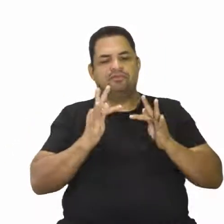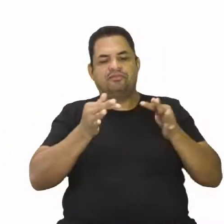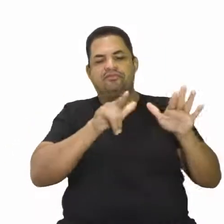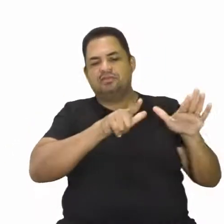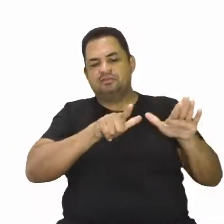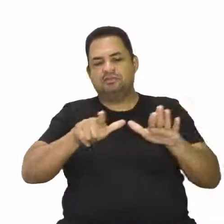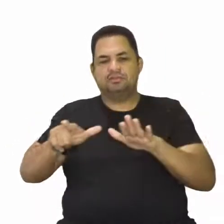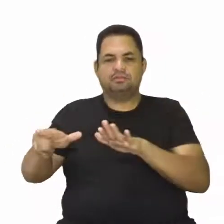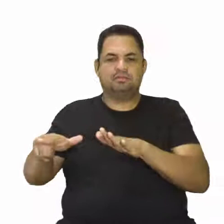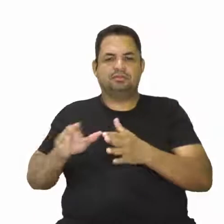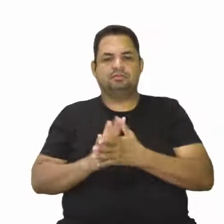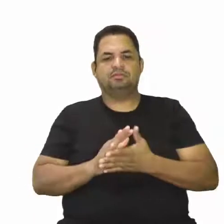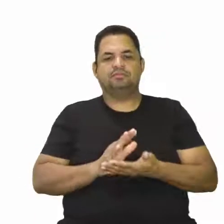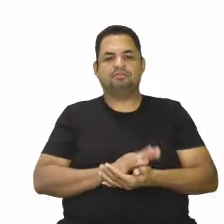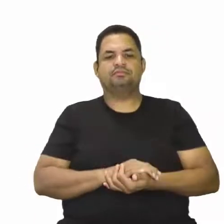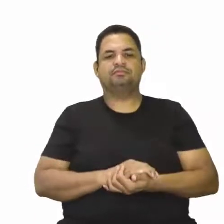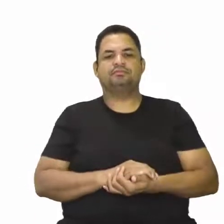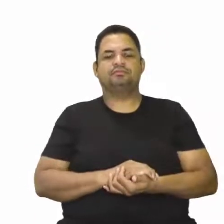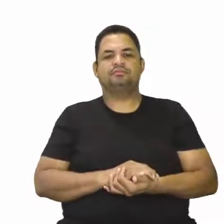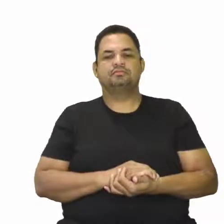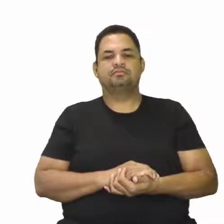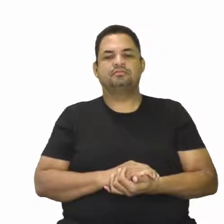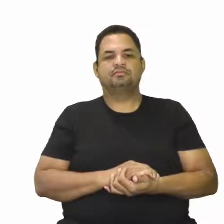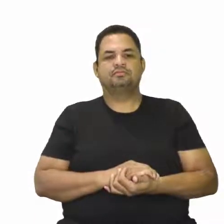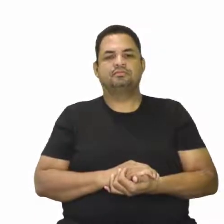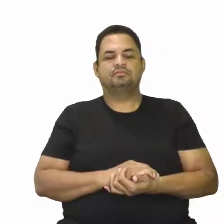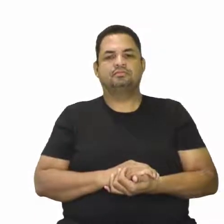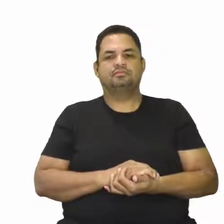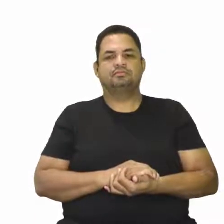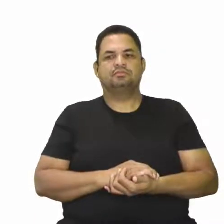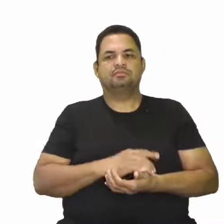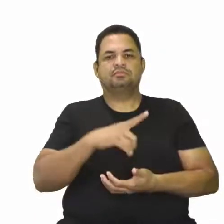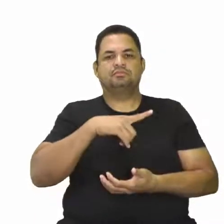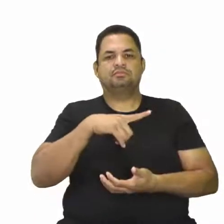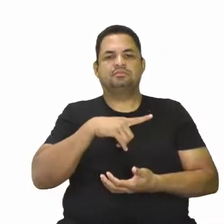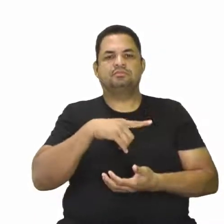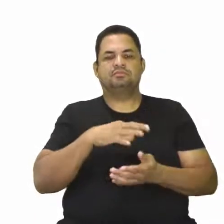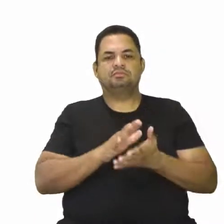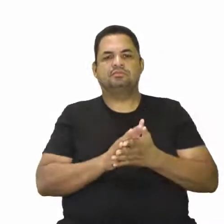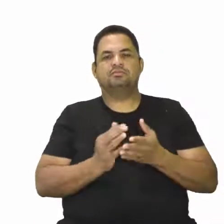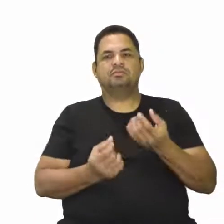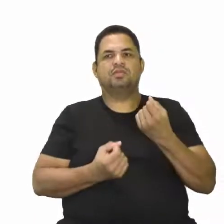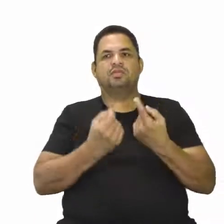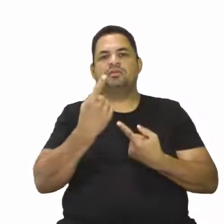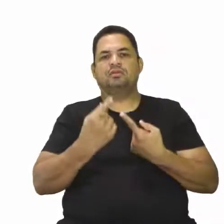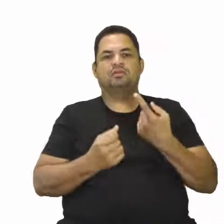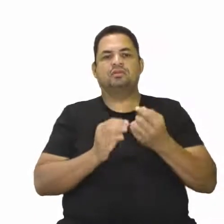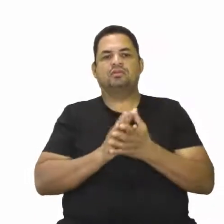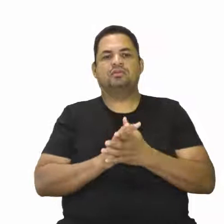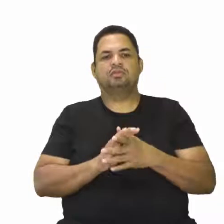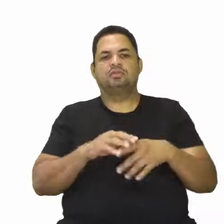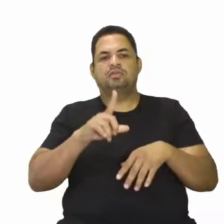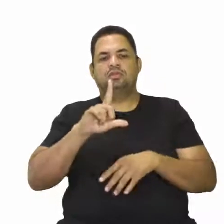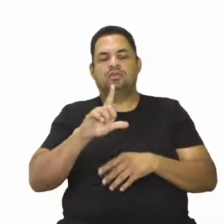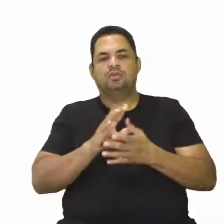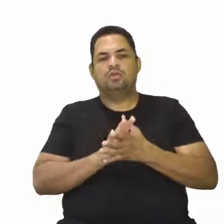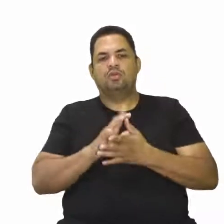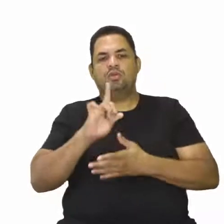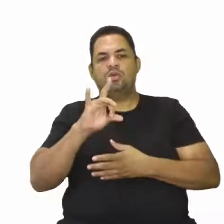de semana, certo? E temos também aqui algumas